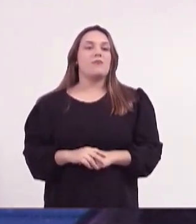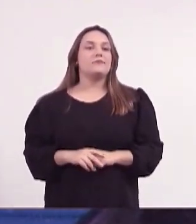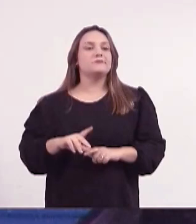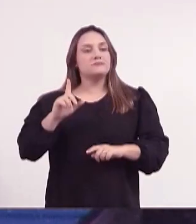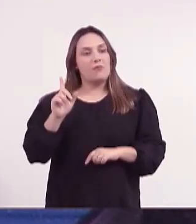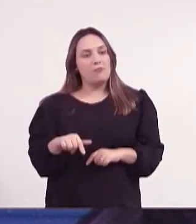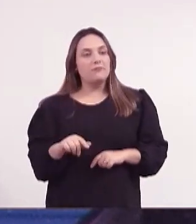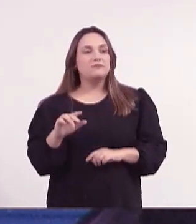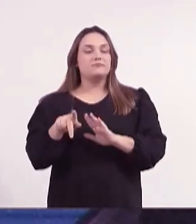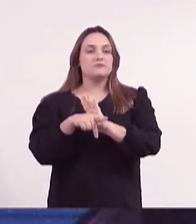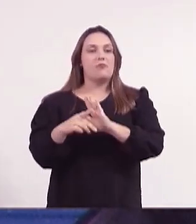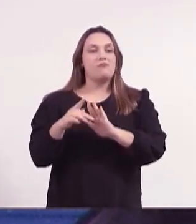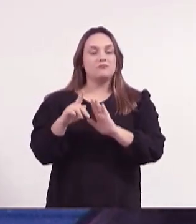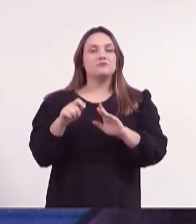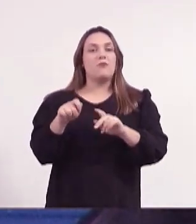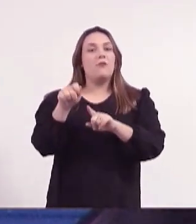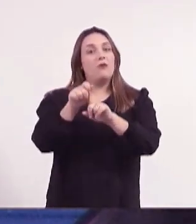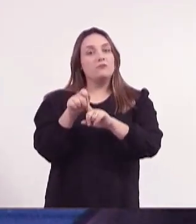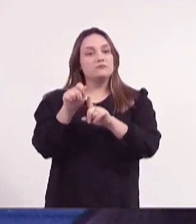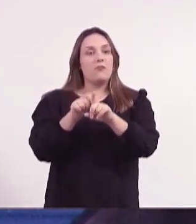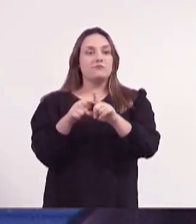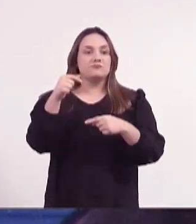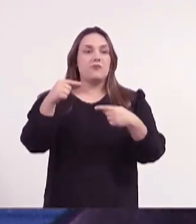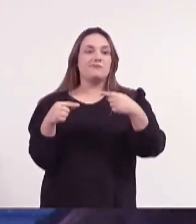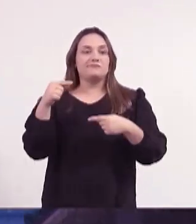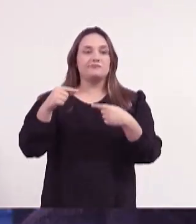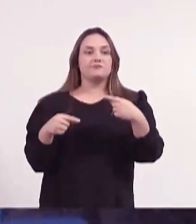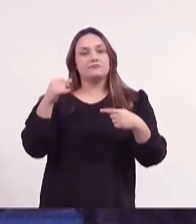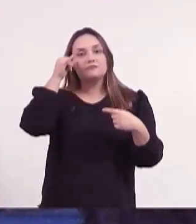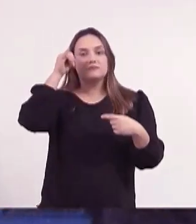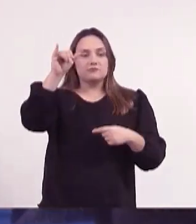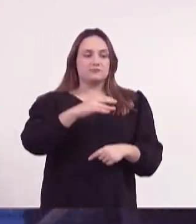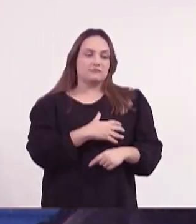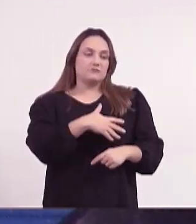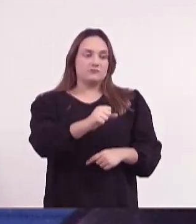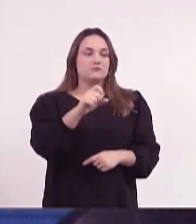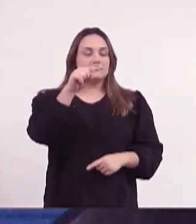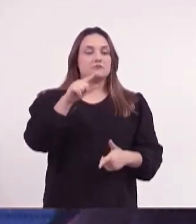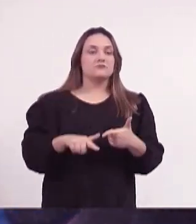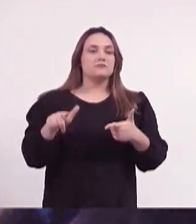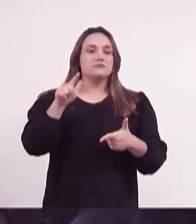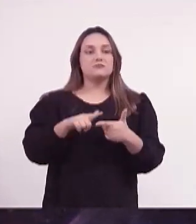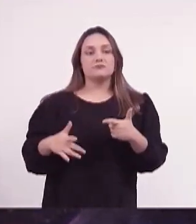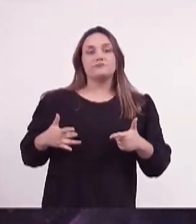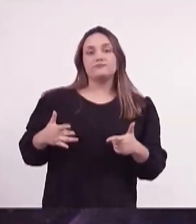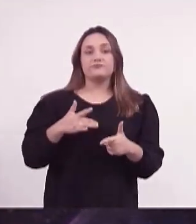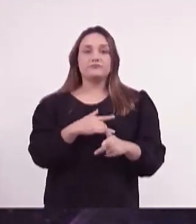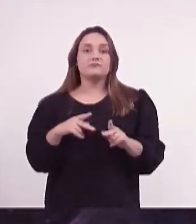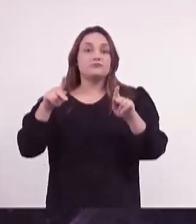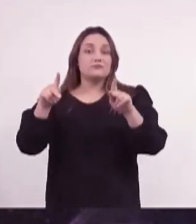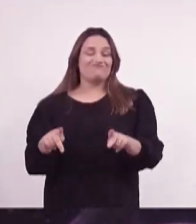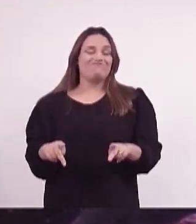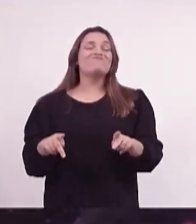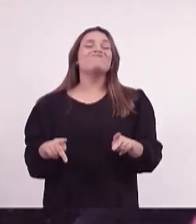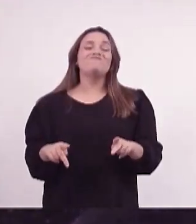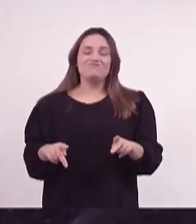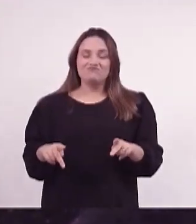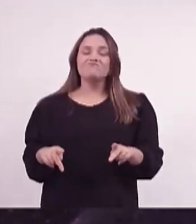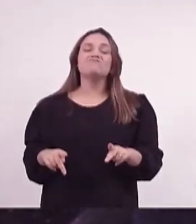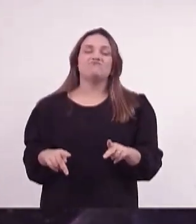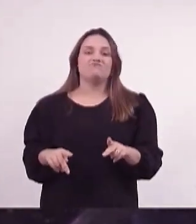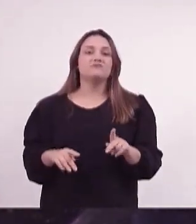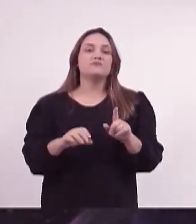Setembro Amarelo, que é a discussão do tema suicídio, um grande problema de saúde pública que tem impactos